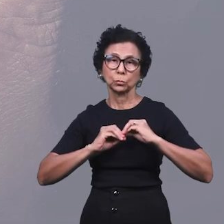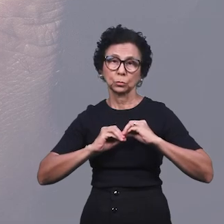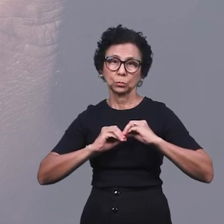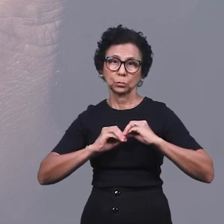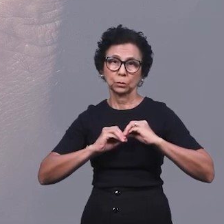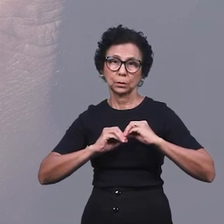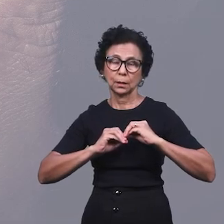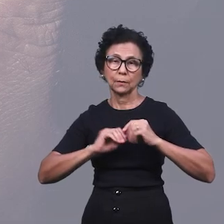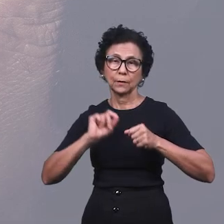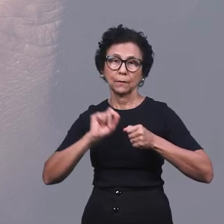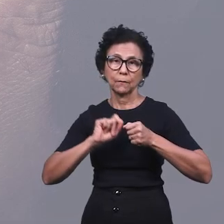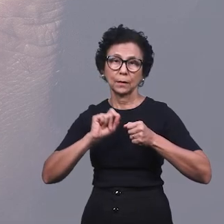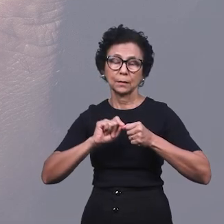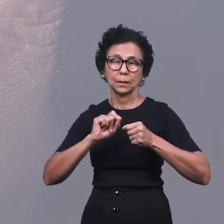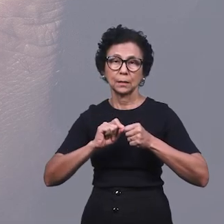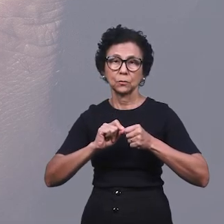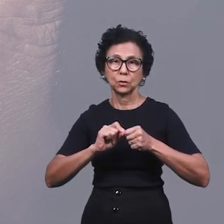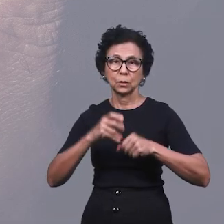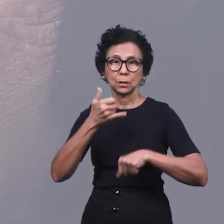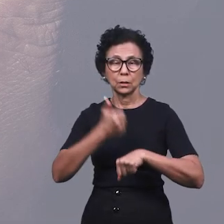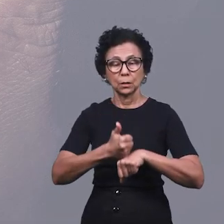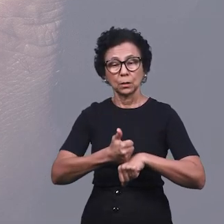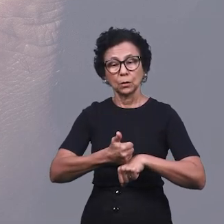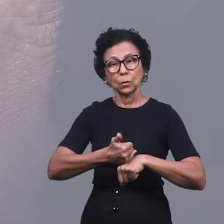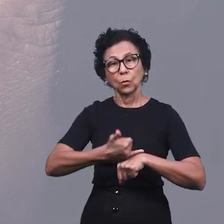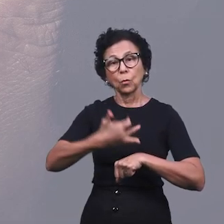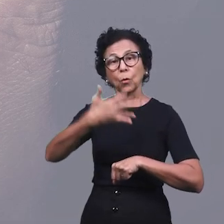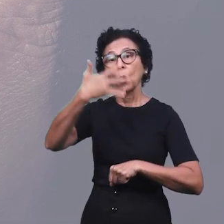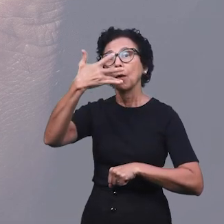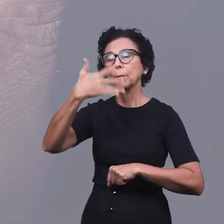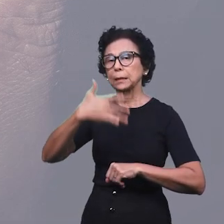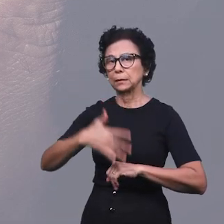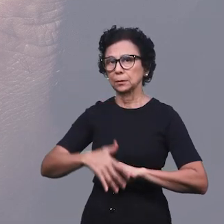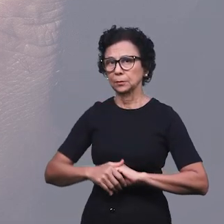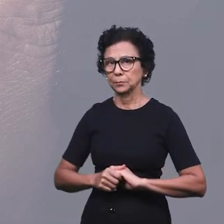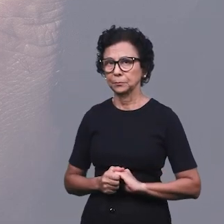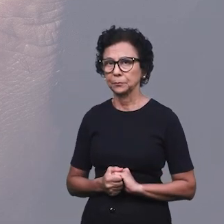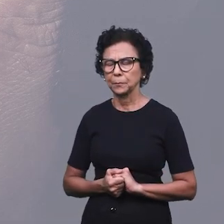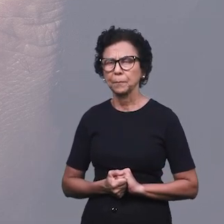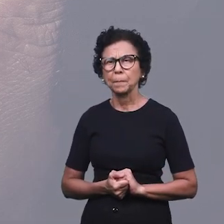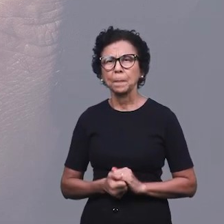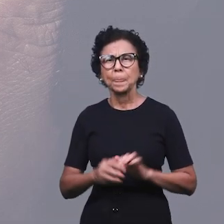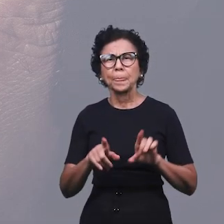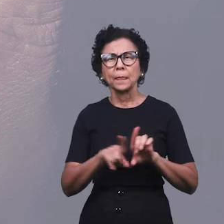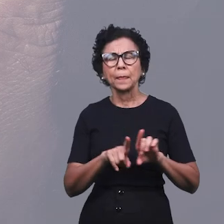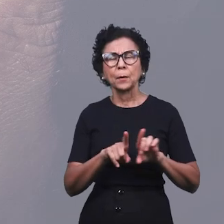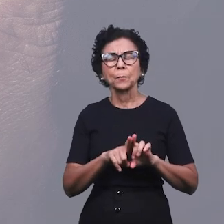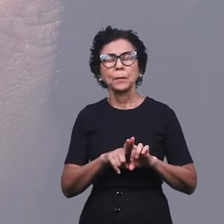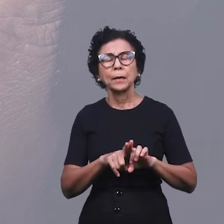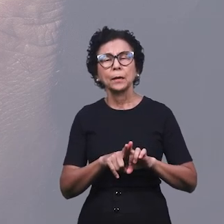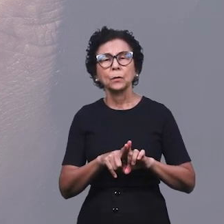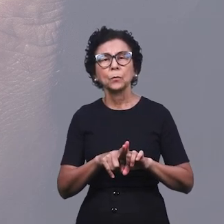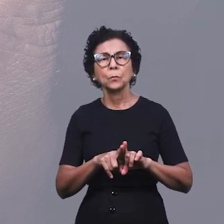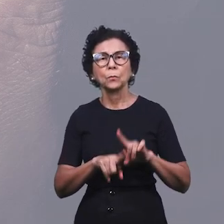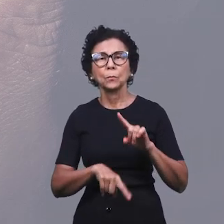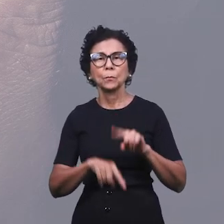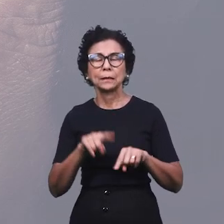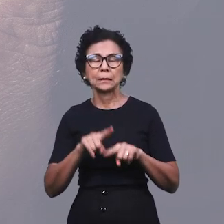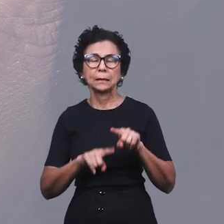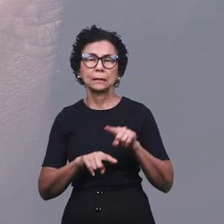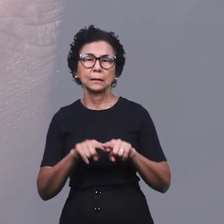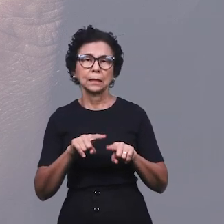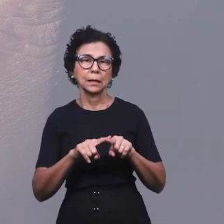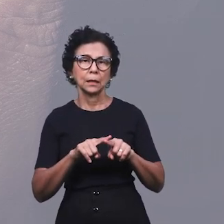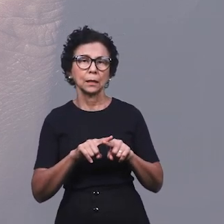cobre. Far-lhe-ás também um crivo de cobre em forma de rede, e